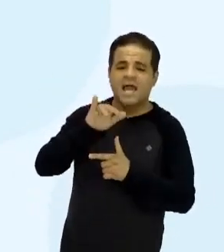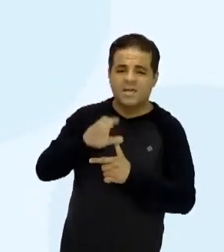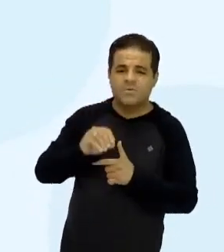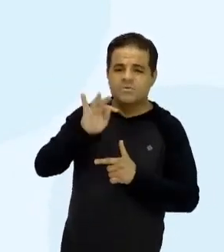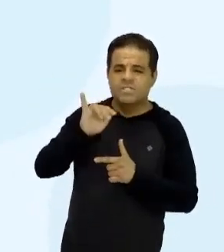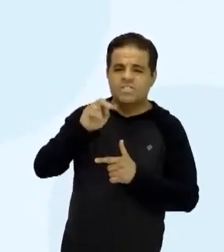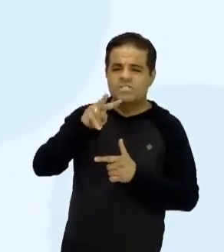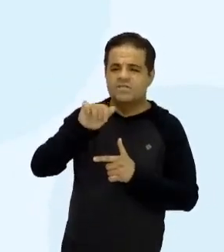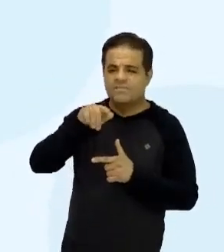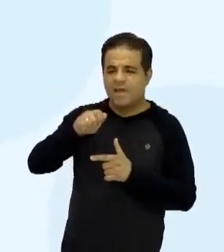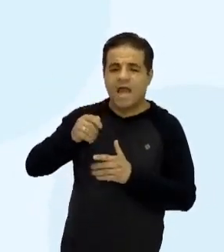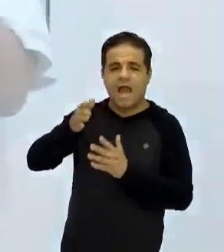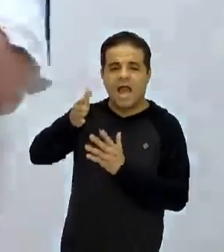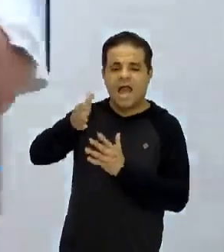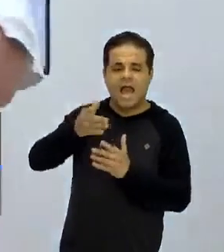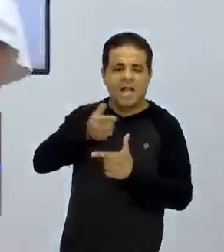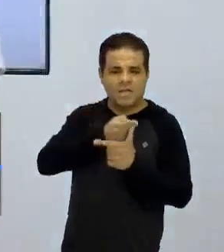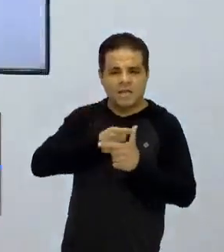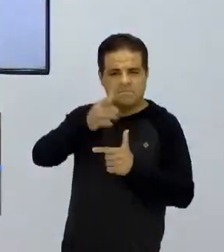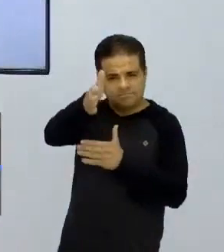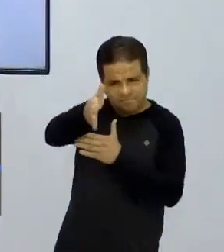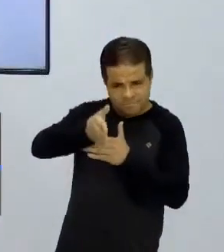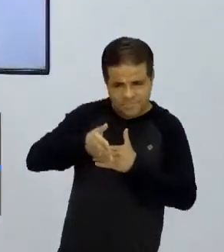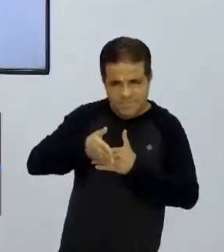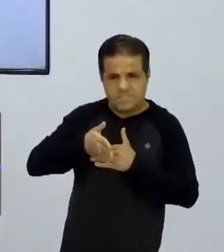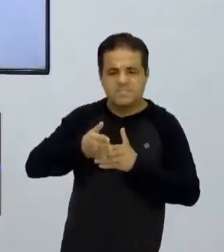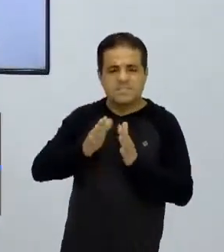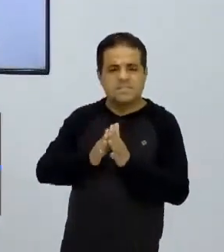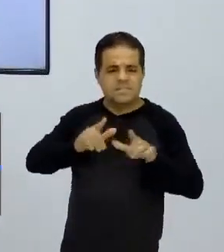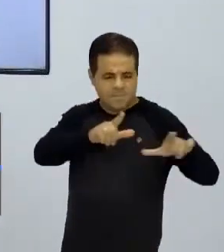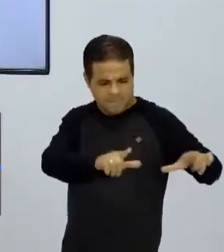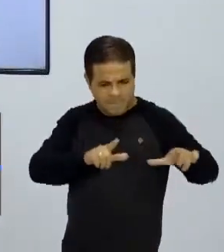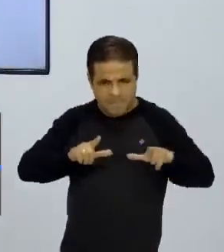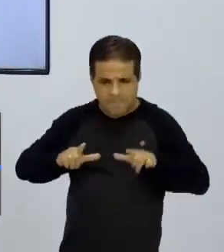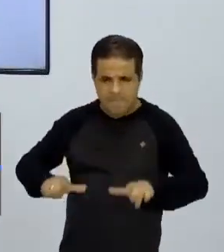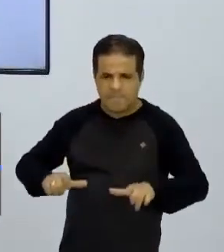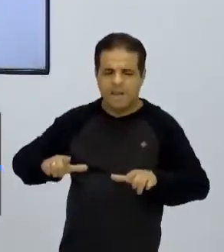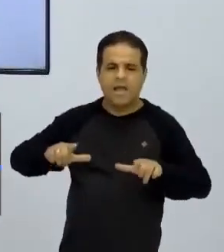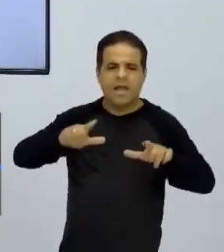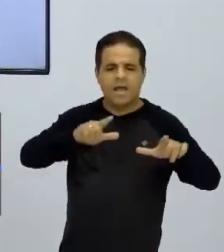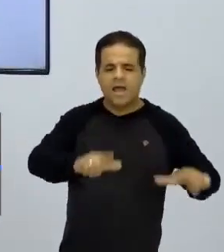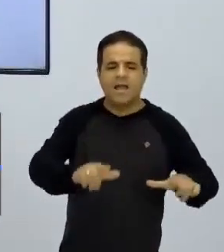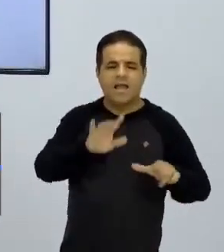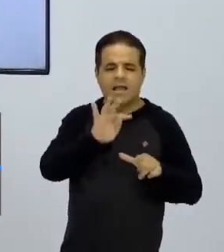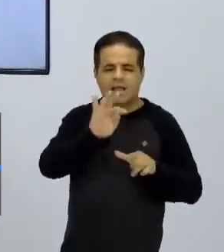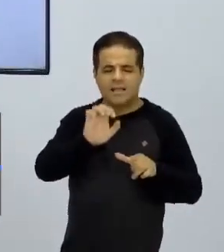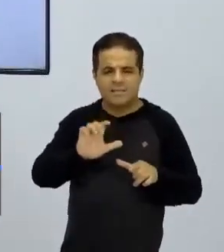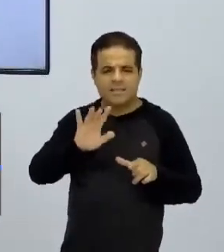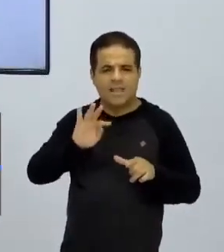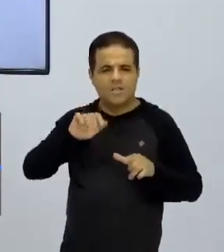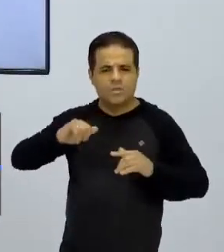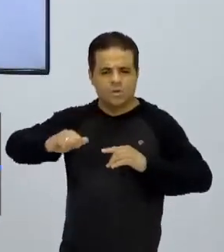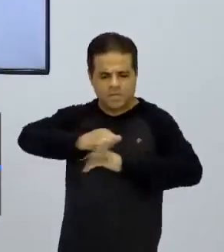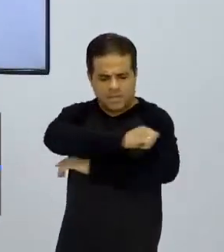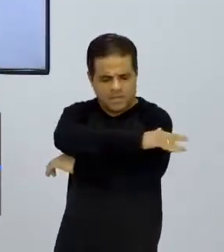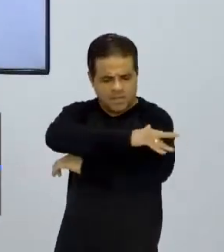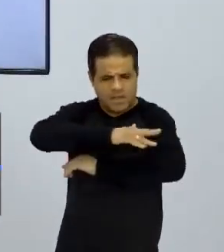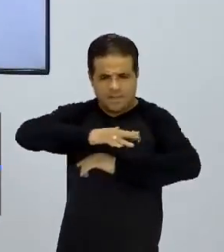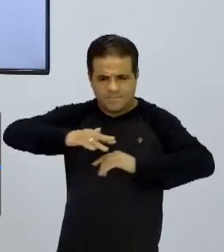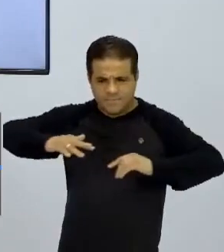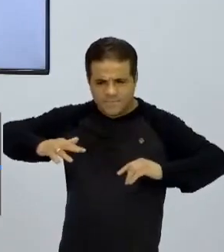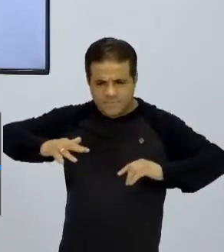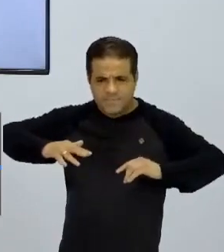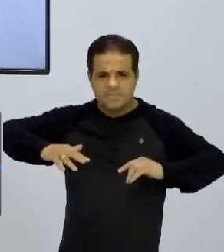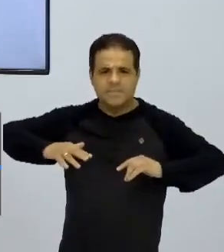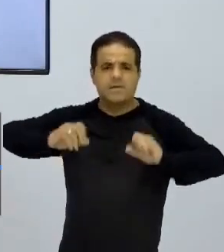Valley, que é uma divisão lá, né, das placas tectônicas, né? E tem até, né, estudos dizendo que essa